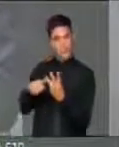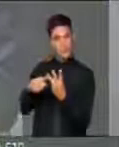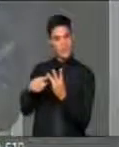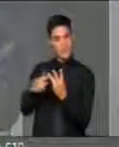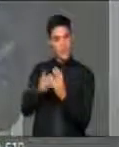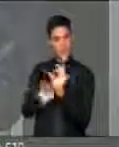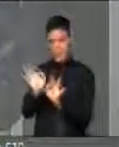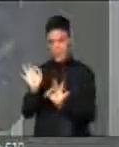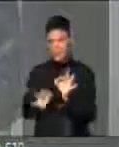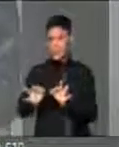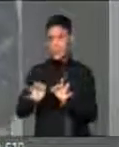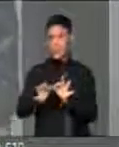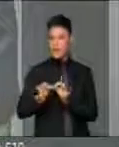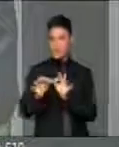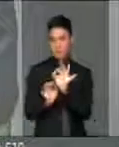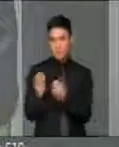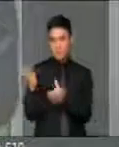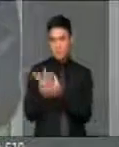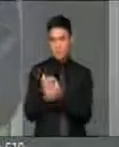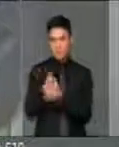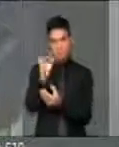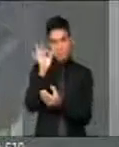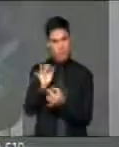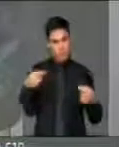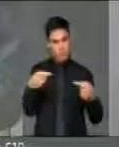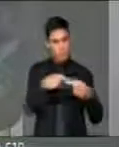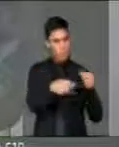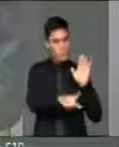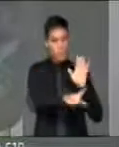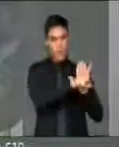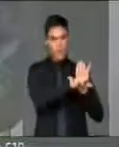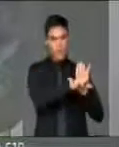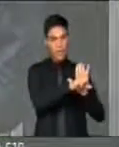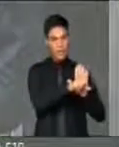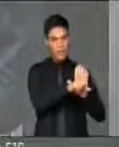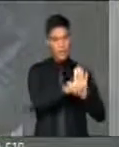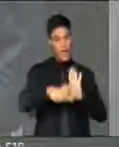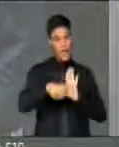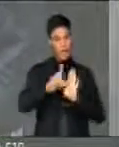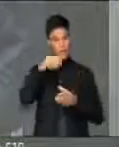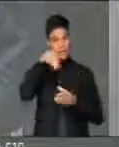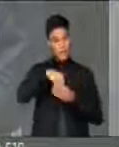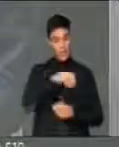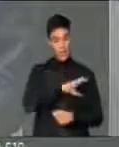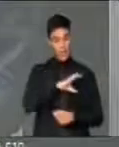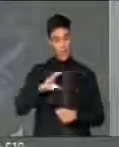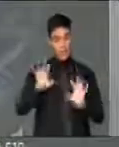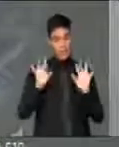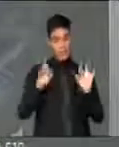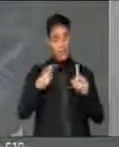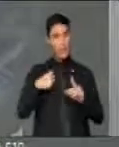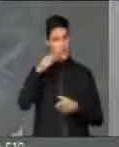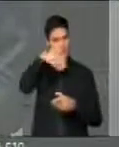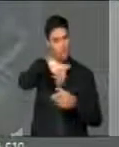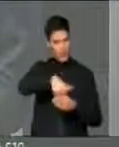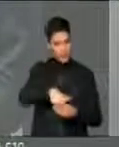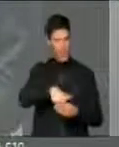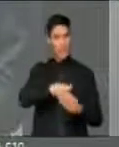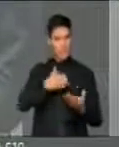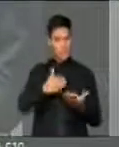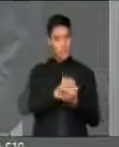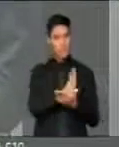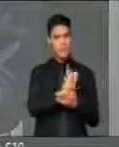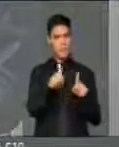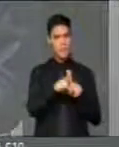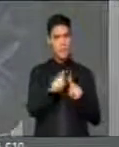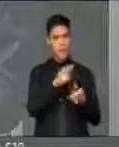Conceição Pascoal. A admissibilidade desse processo na comissão especial contou com meu voto favorável ao parecer do deputado